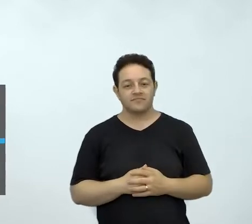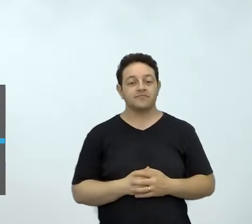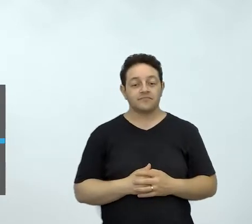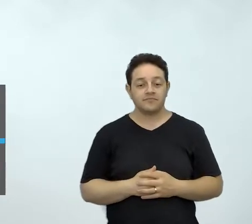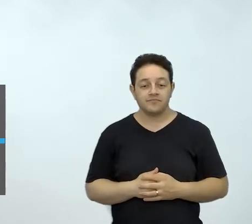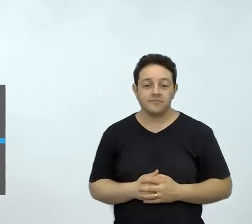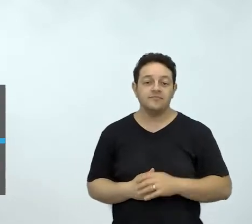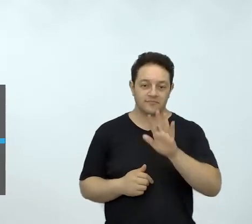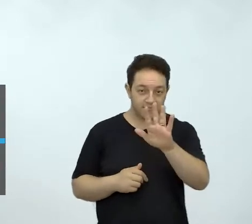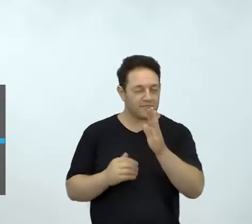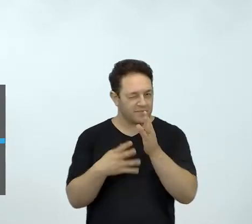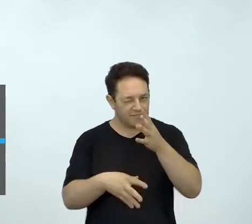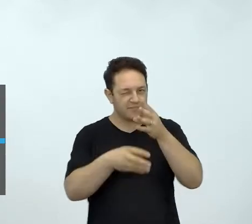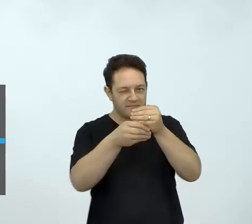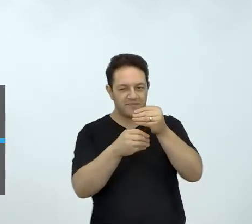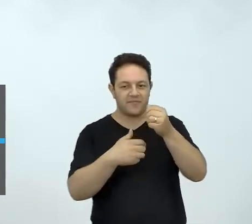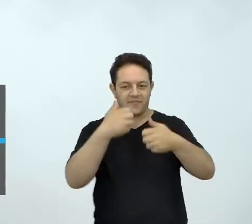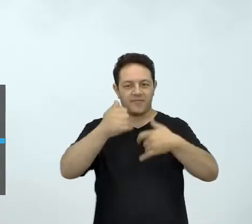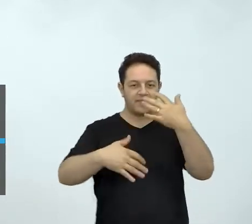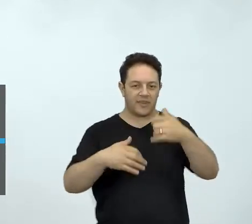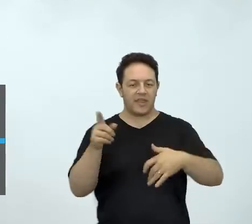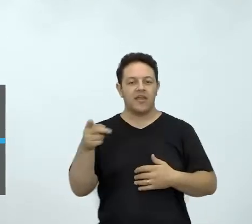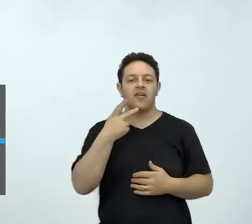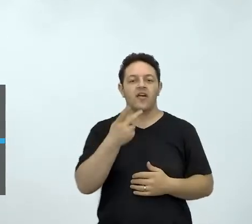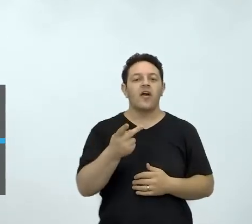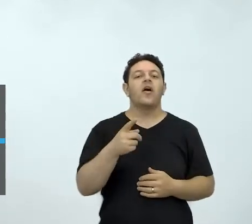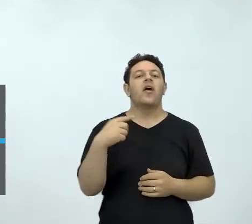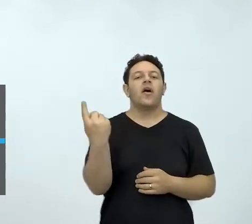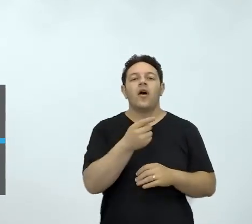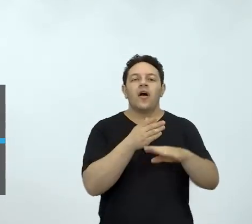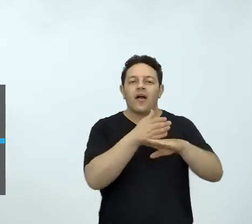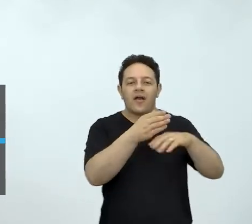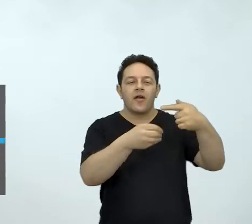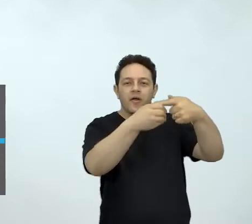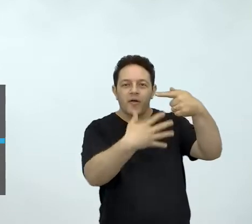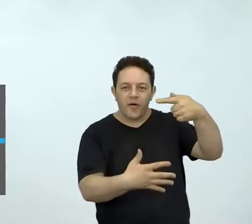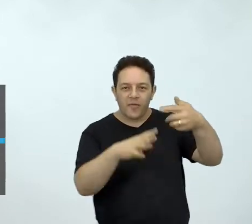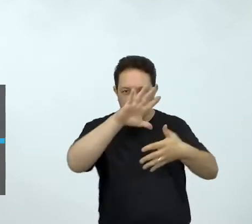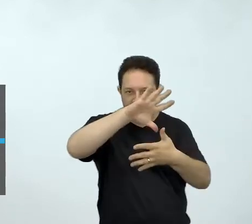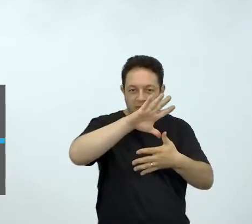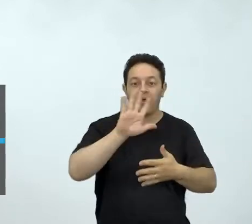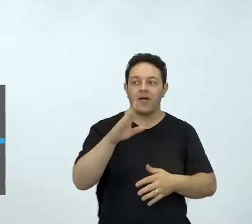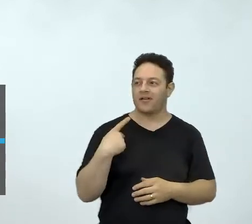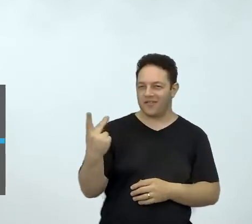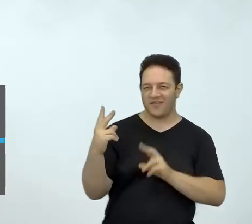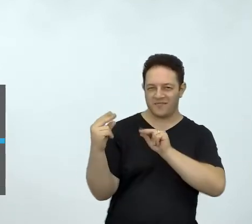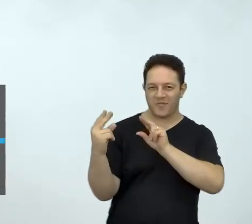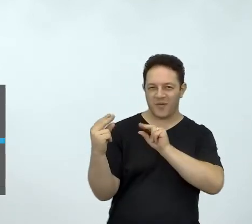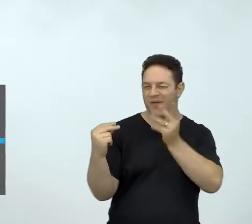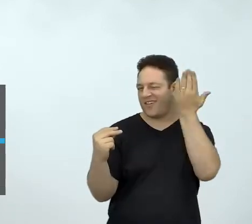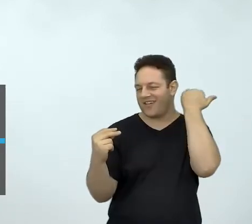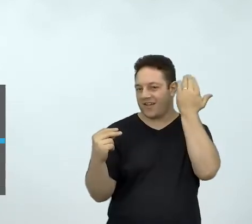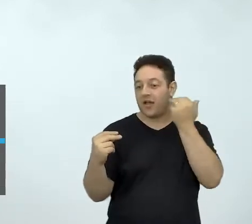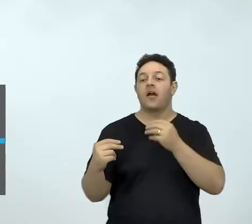até adicionando aí pro vídeo do Anderson, que ele falou de vocês usarem o Google Maps, mas eu e o Anderson, a gente já conversou algumas vezes